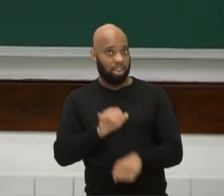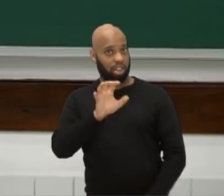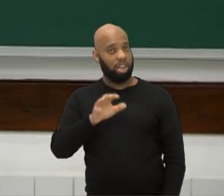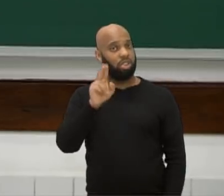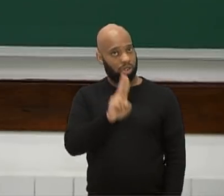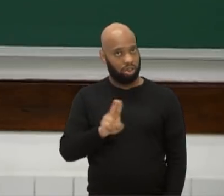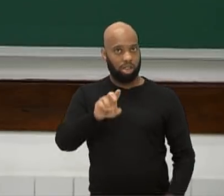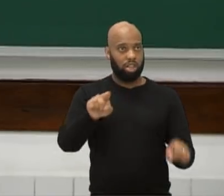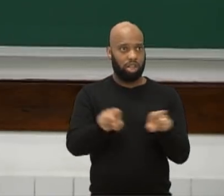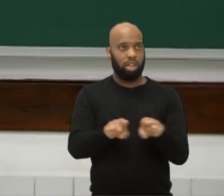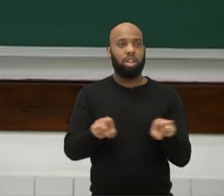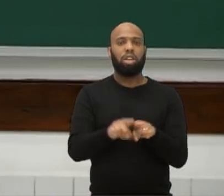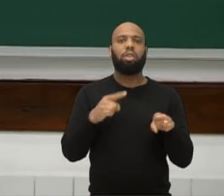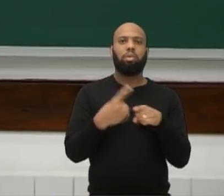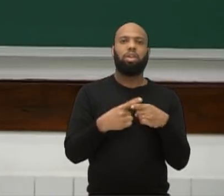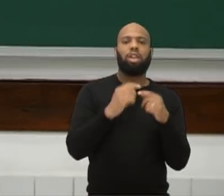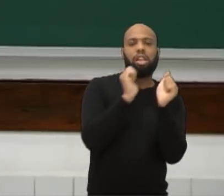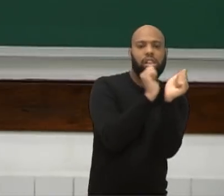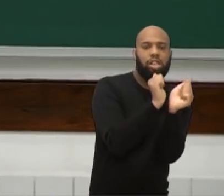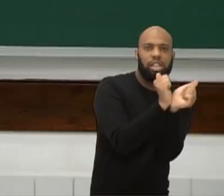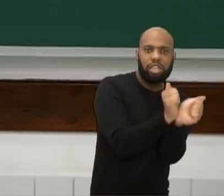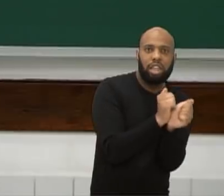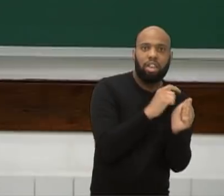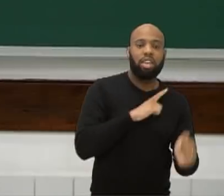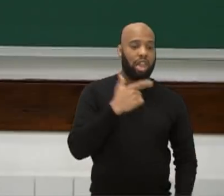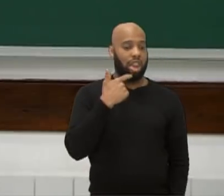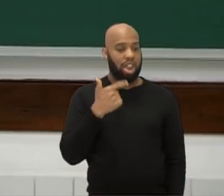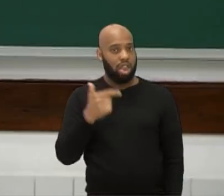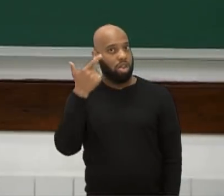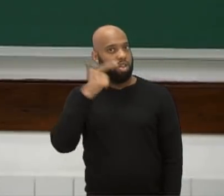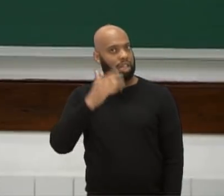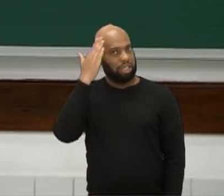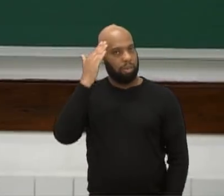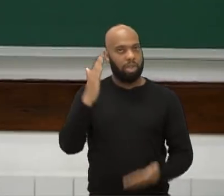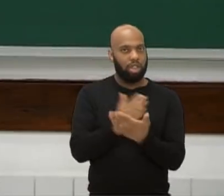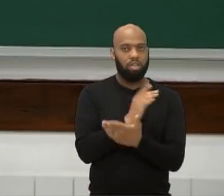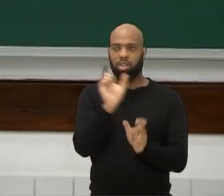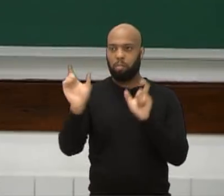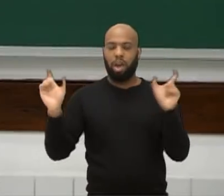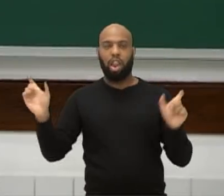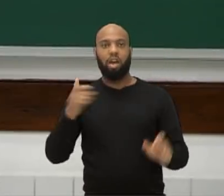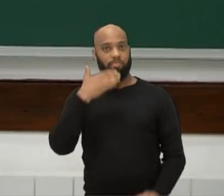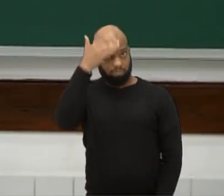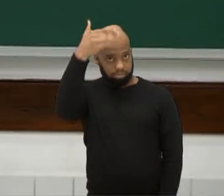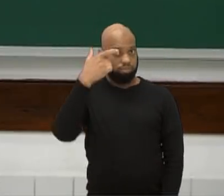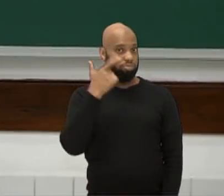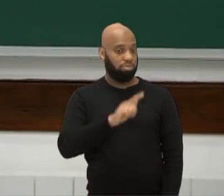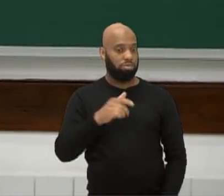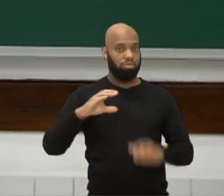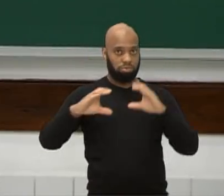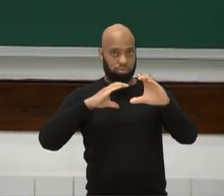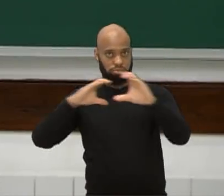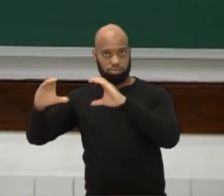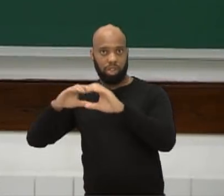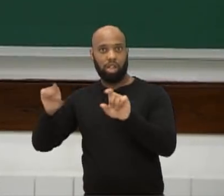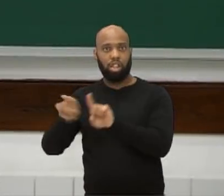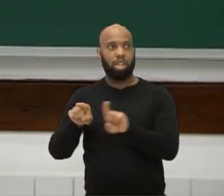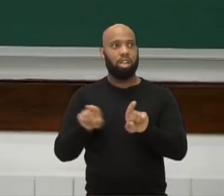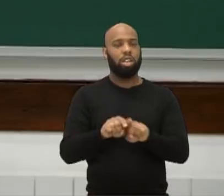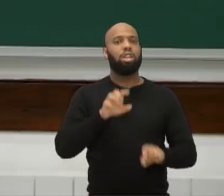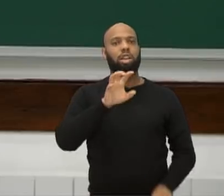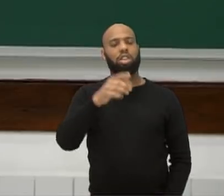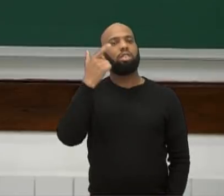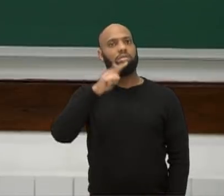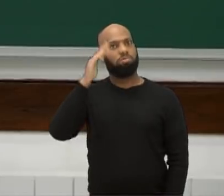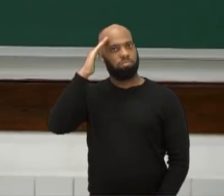que interessante. Os escravizados que tinham domínio da língua árabe, algumas palavras, se comunicavam, e assim